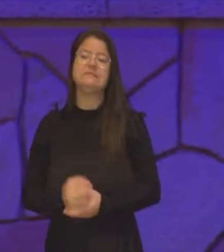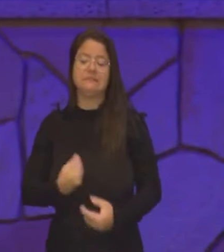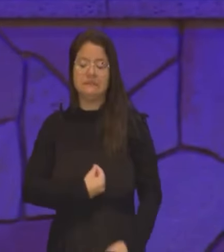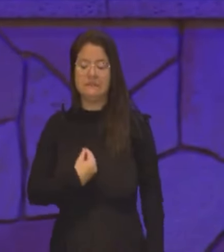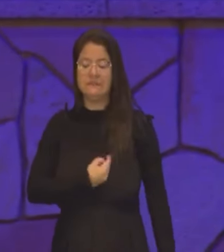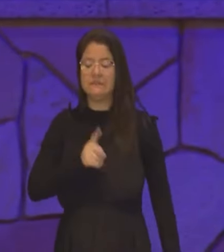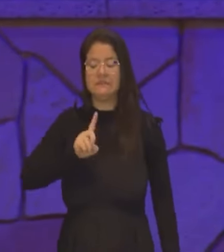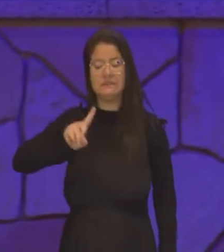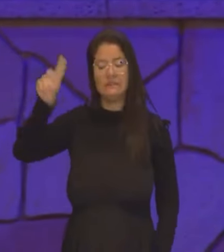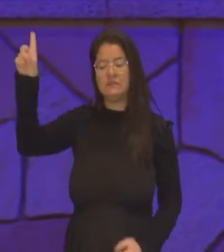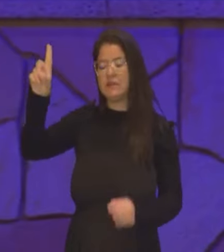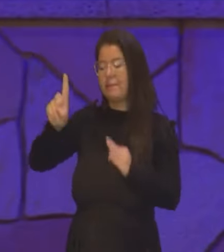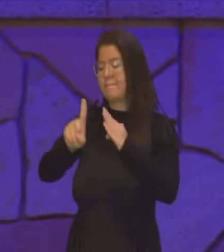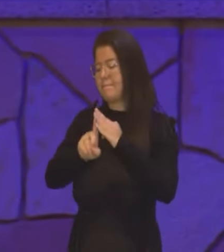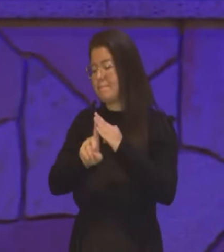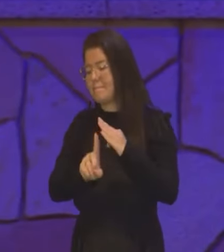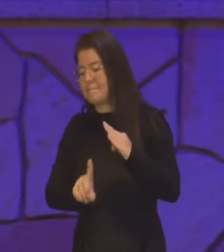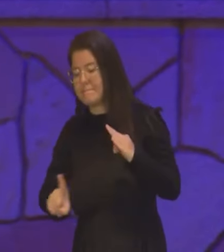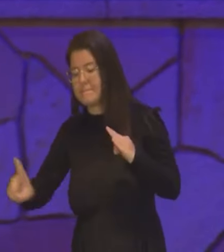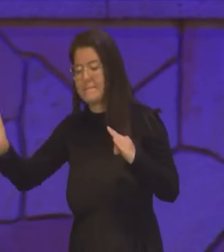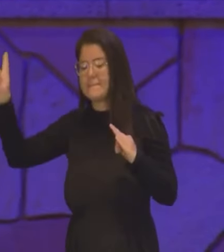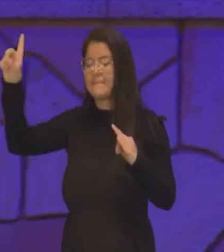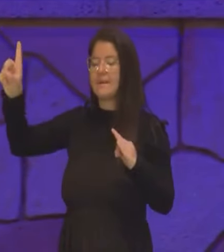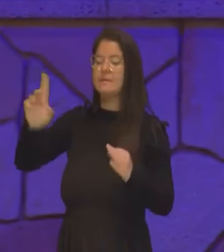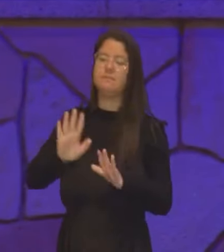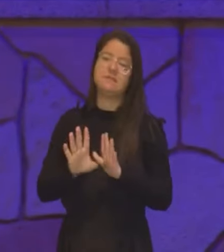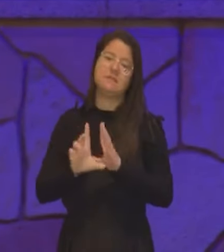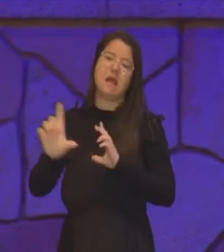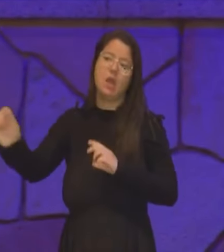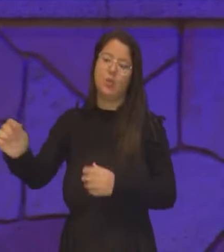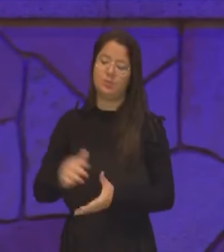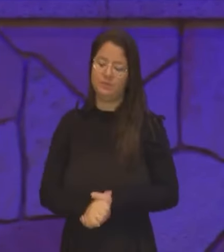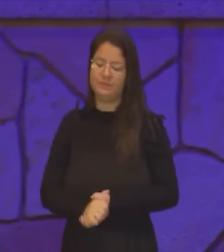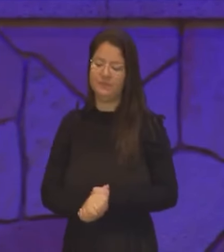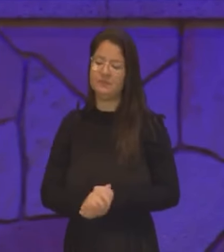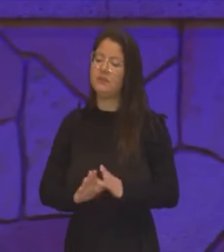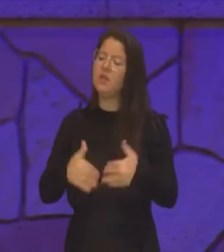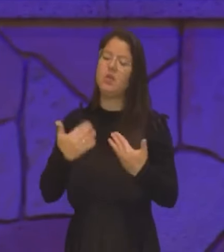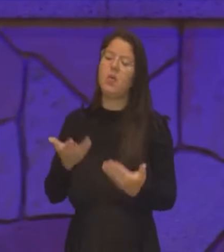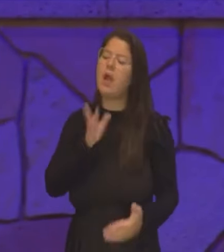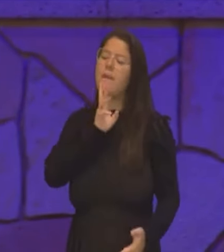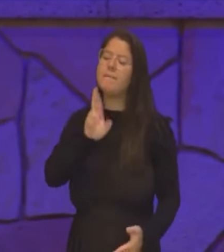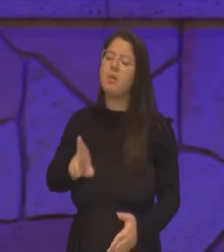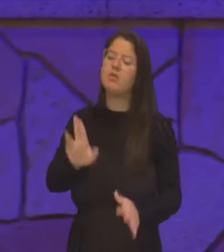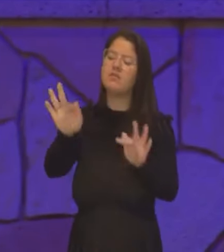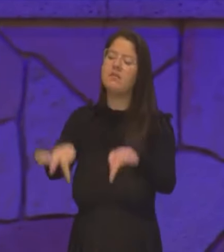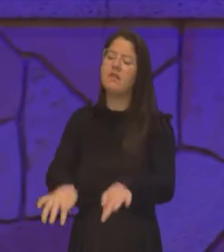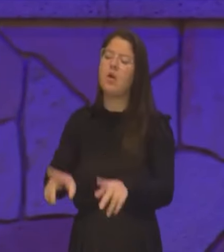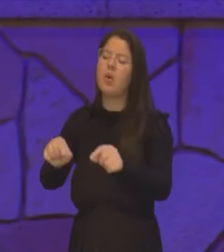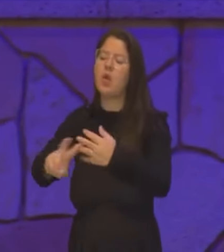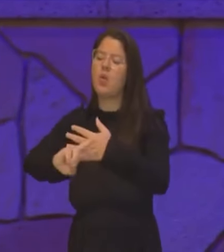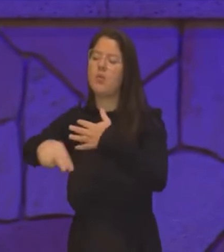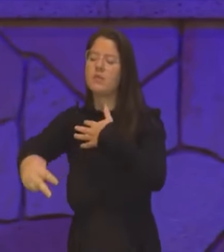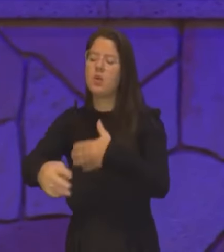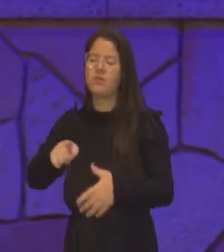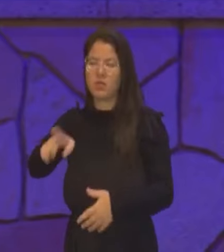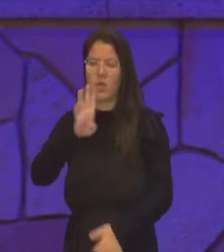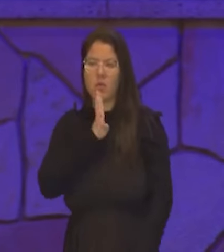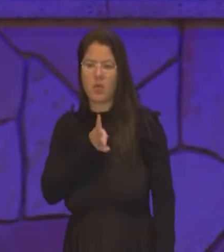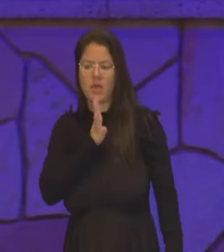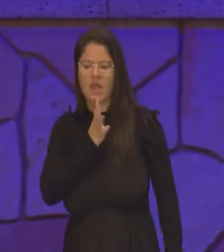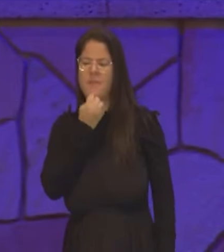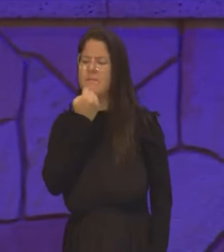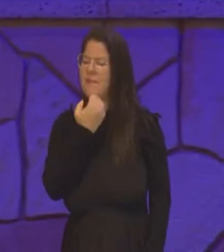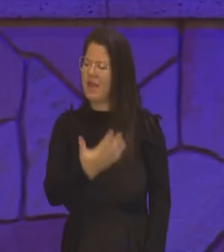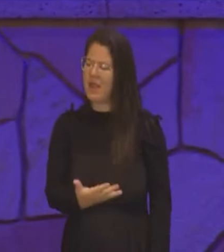Deus foi removida do meio do povo. E qual o resultado? Você conhece muito